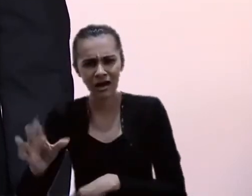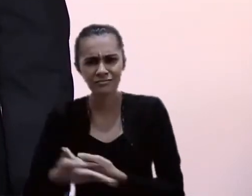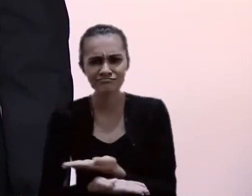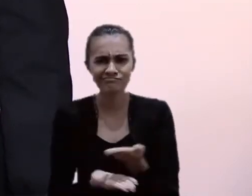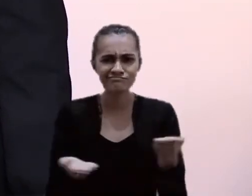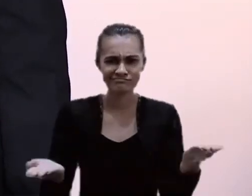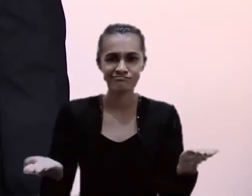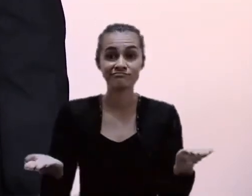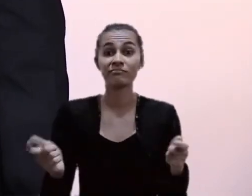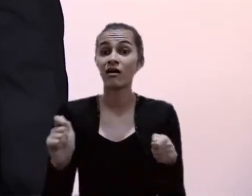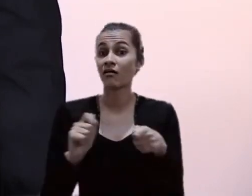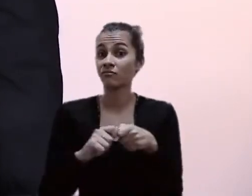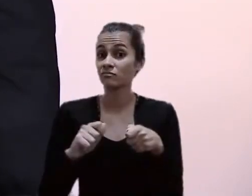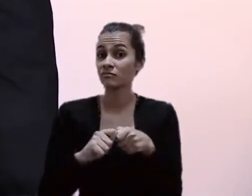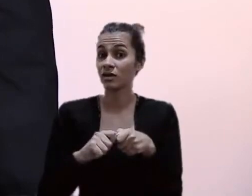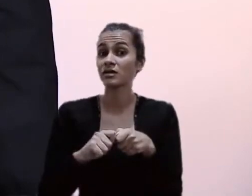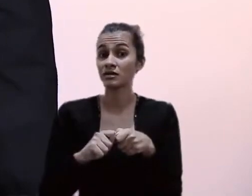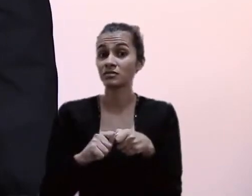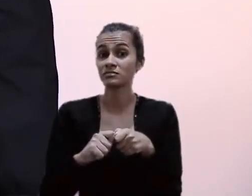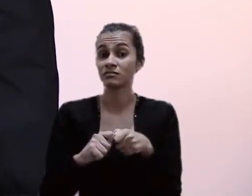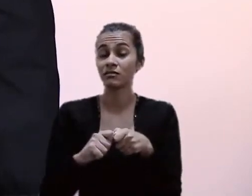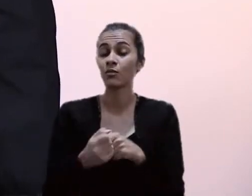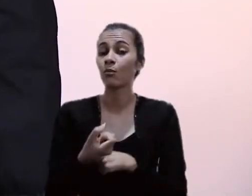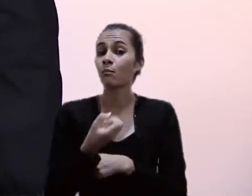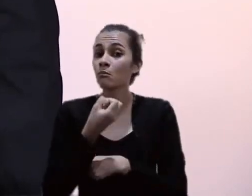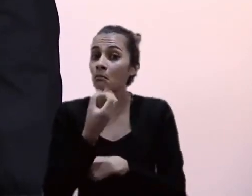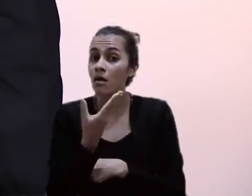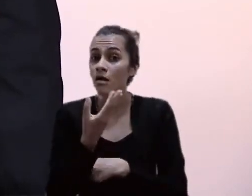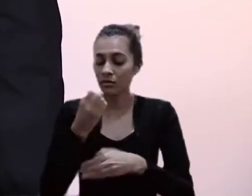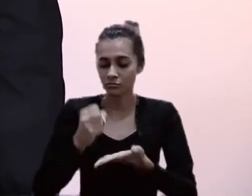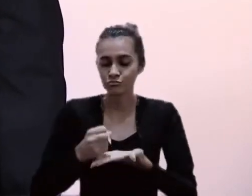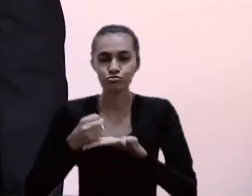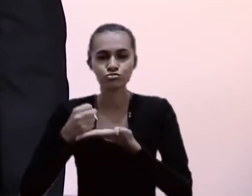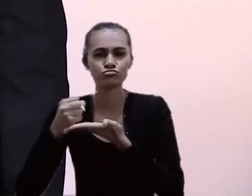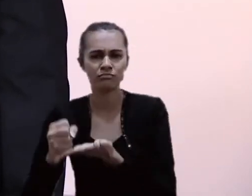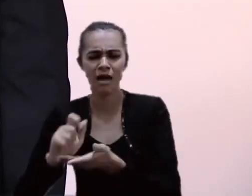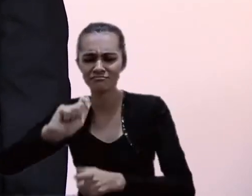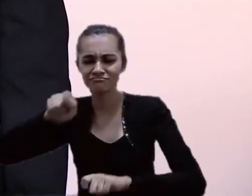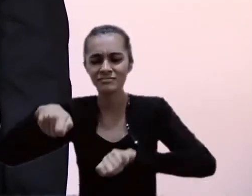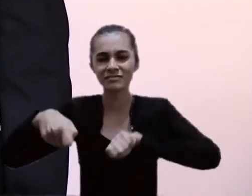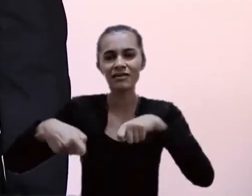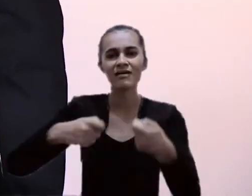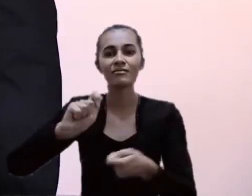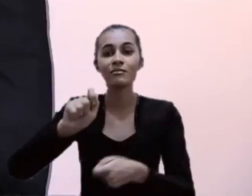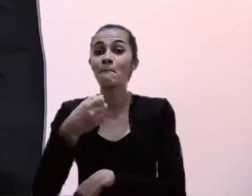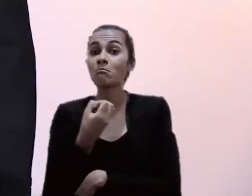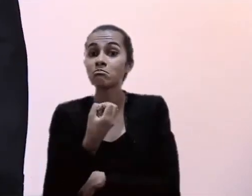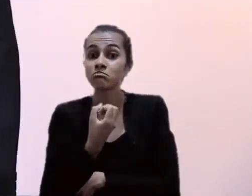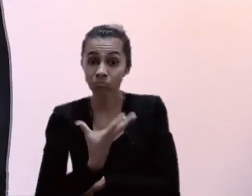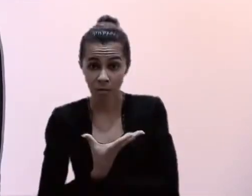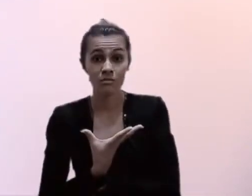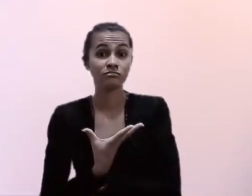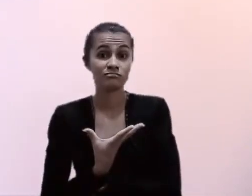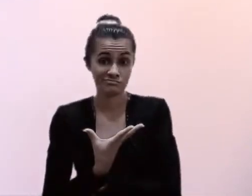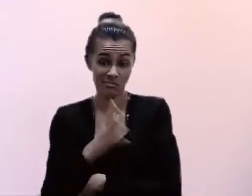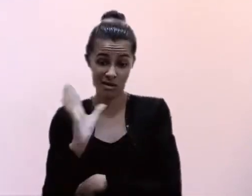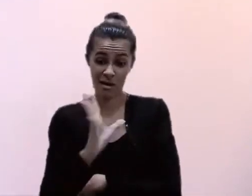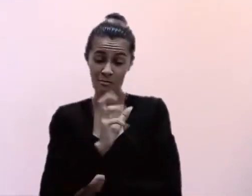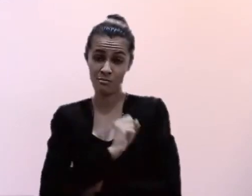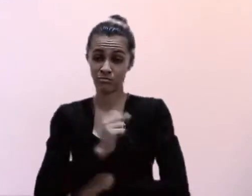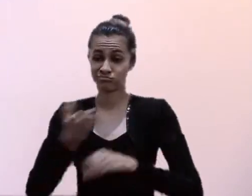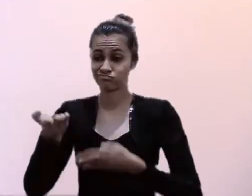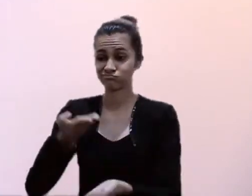atos de beneficência, falar palavras bondosas e manifestar terna consideração para com os pobres,